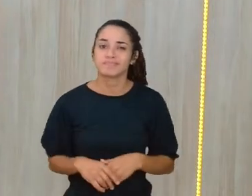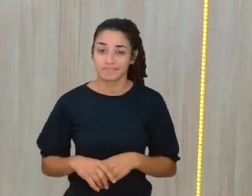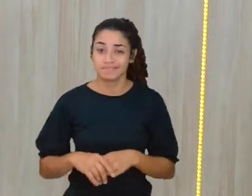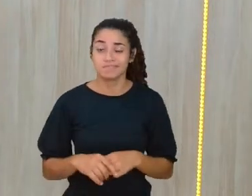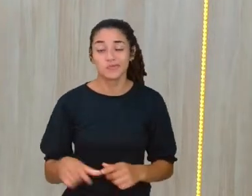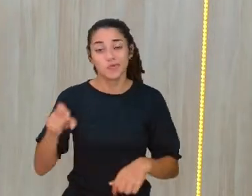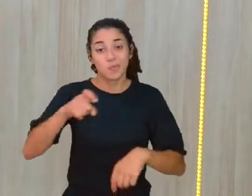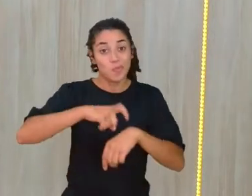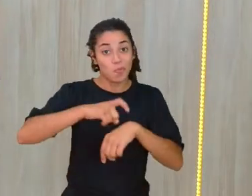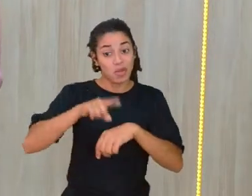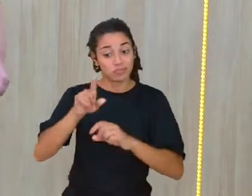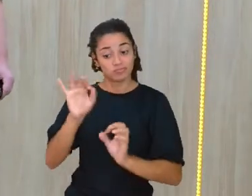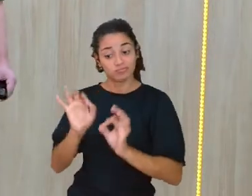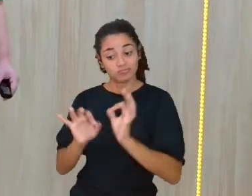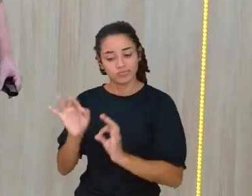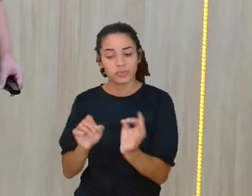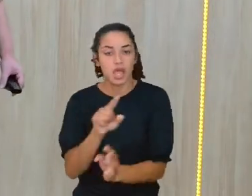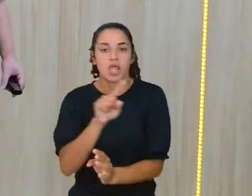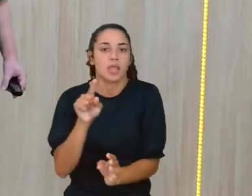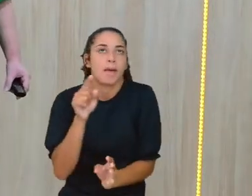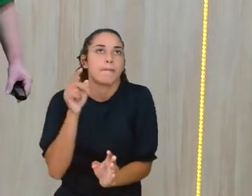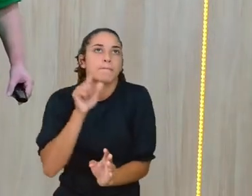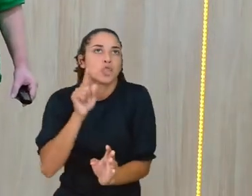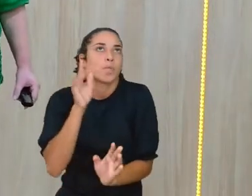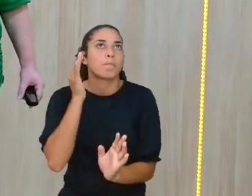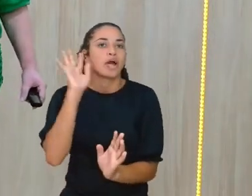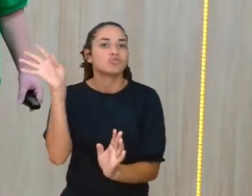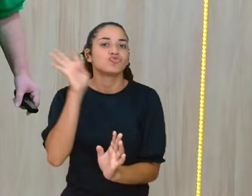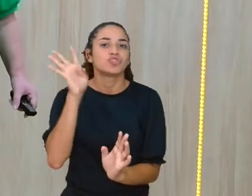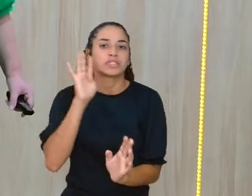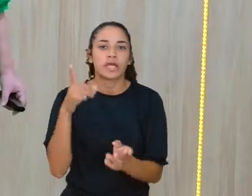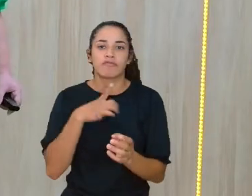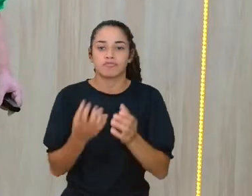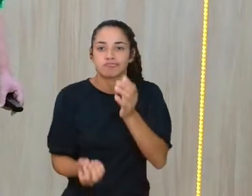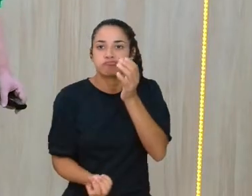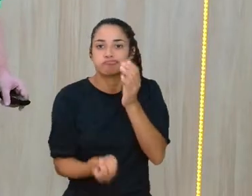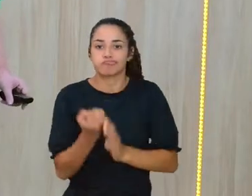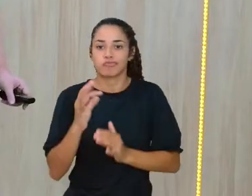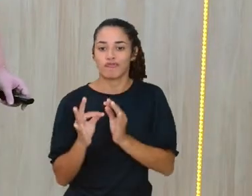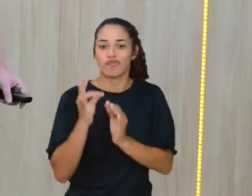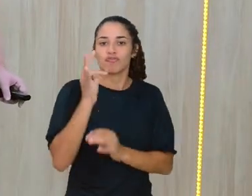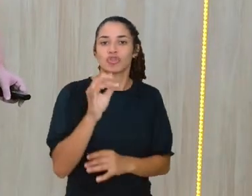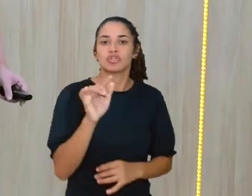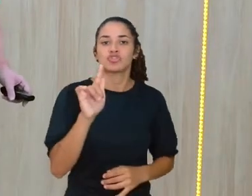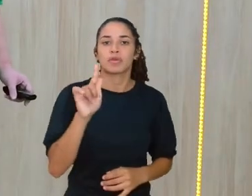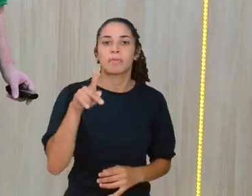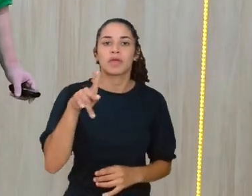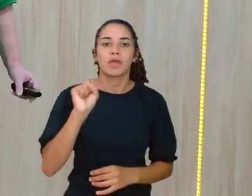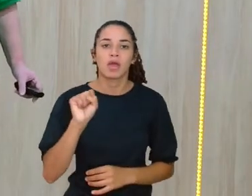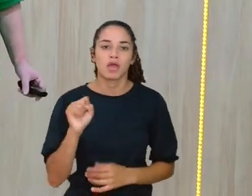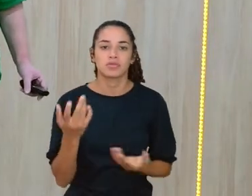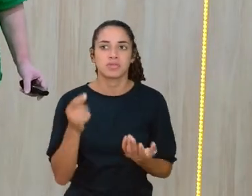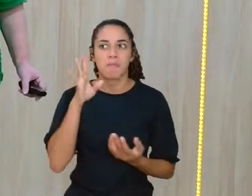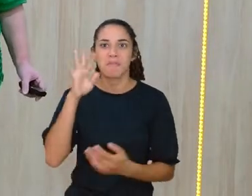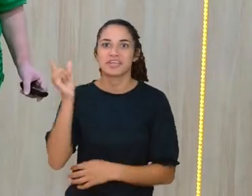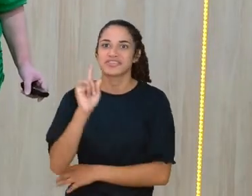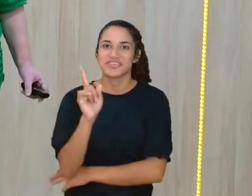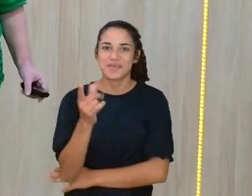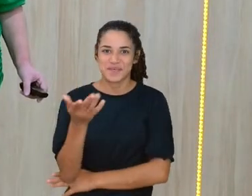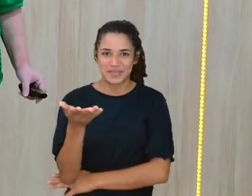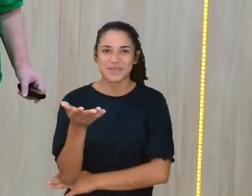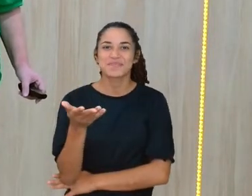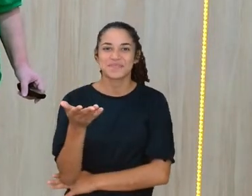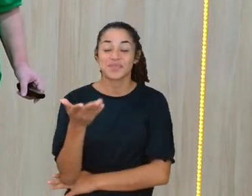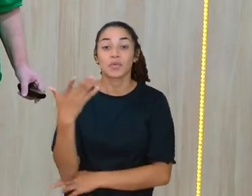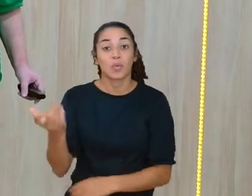quando ele fez isso, ele não imaginava que ia ter GPS. Ele não imaginava isso. Então, gente,